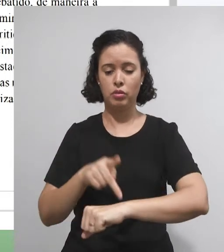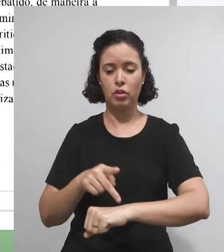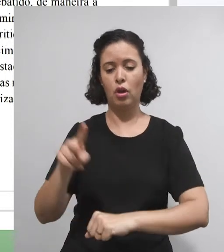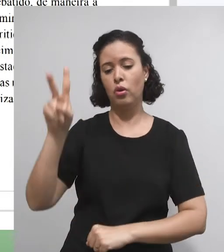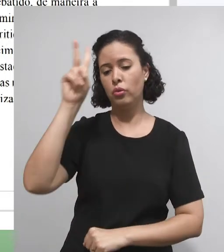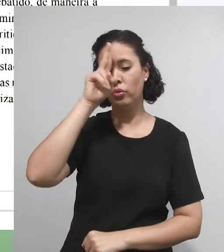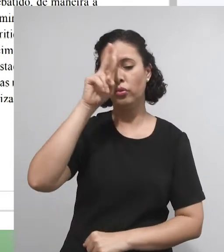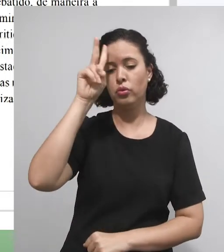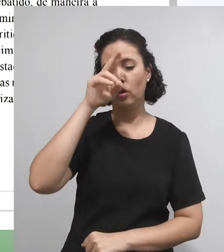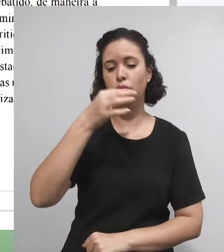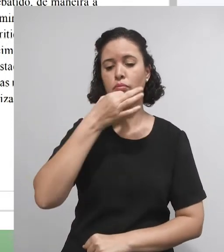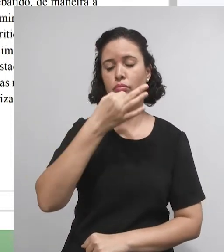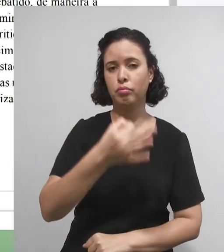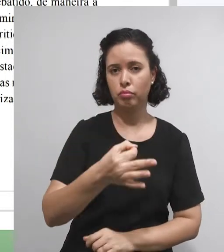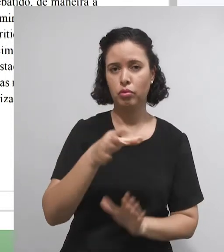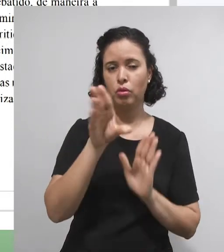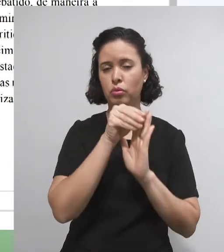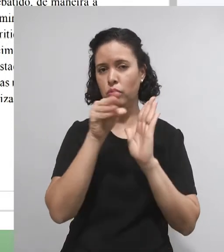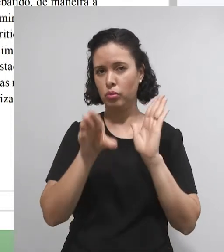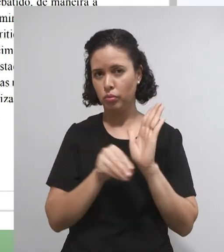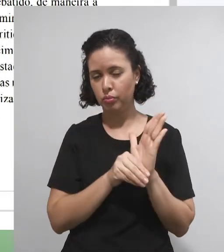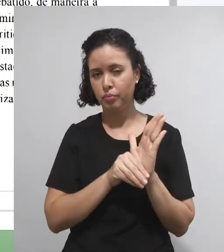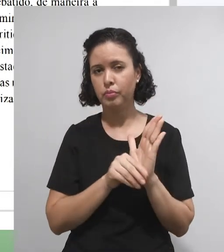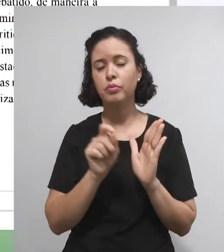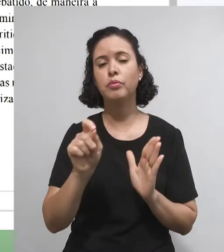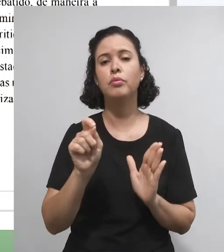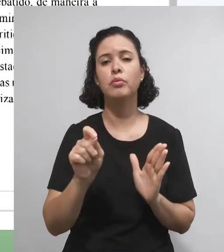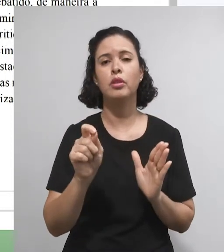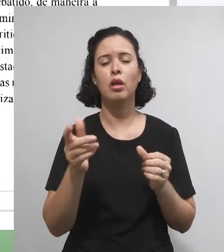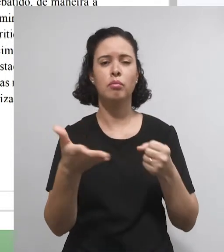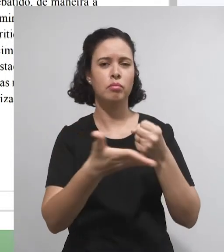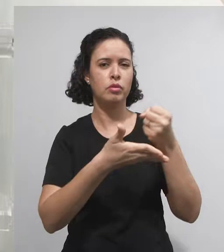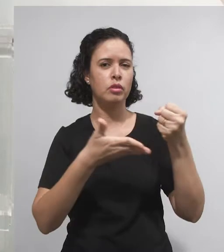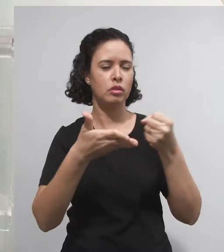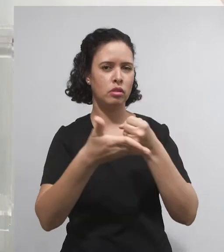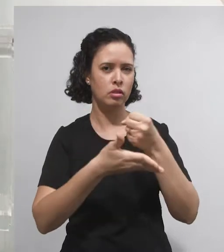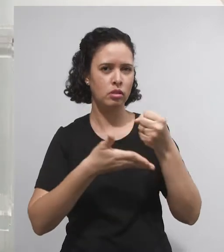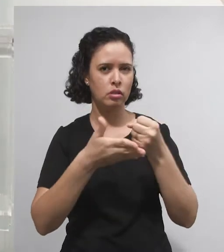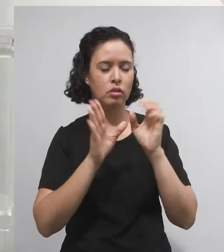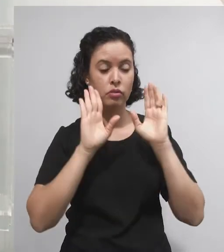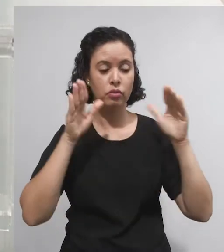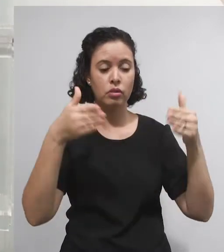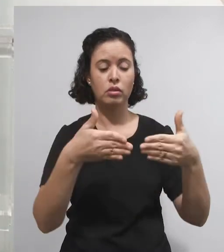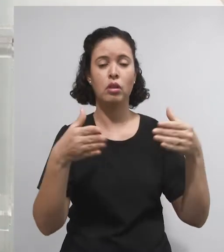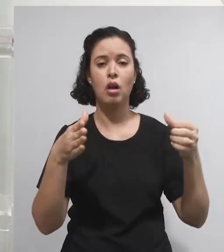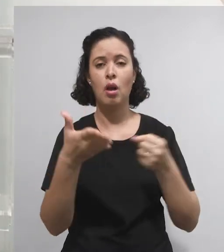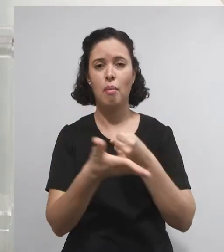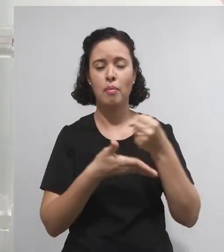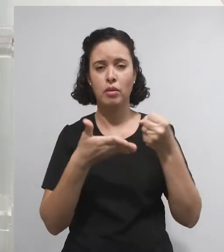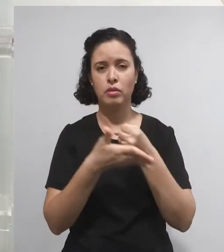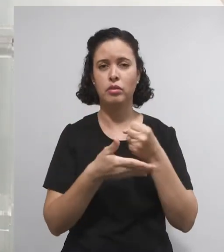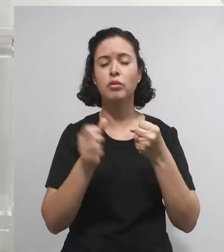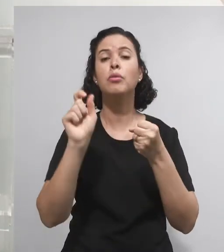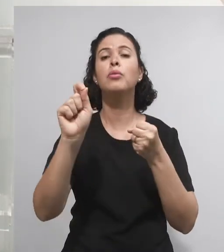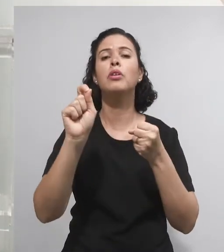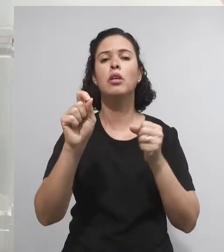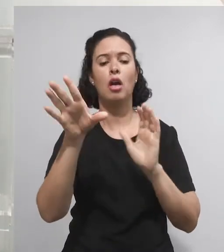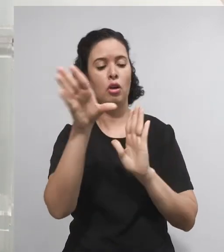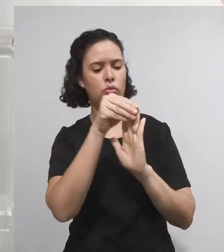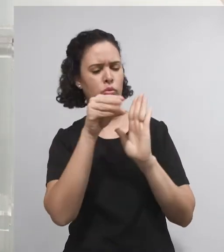dos conteúdos, que vai fazer uma abordagem aí baseada na ideia de quê? Na ideia de que, não,